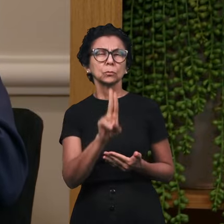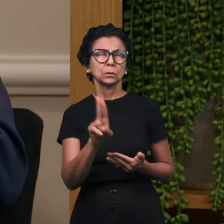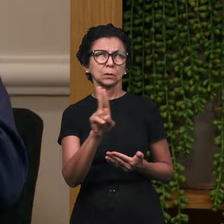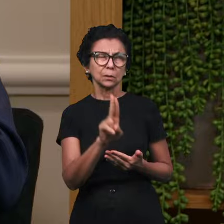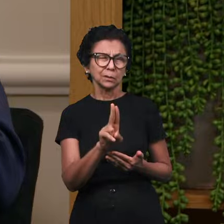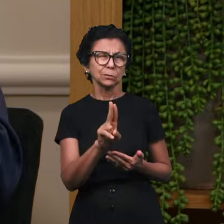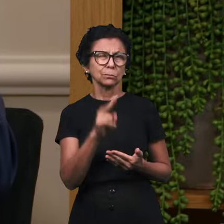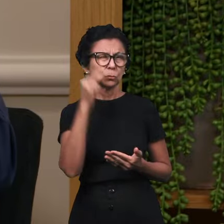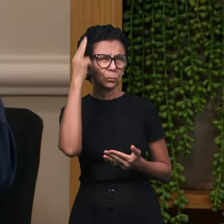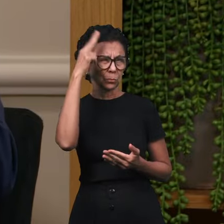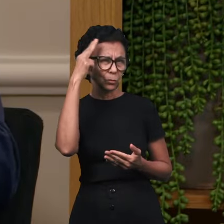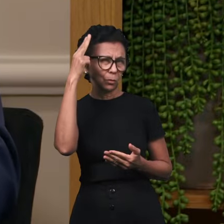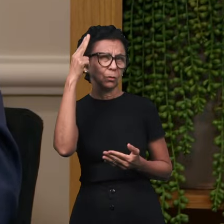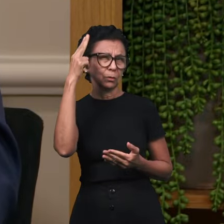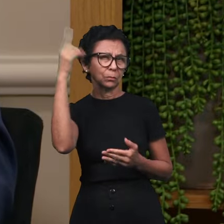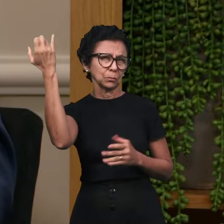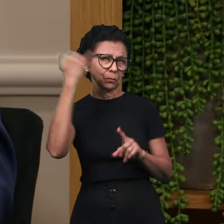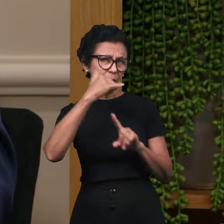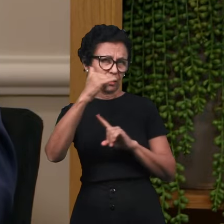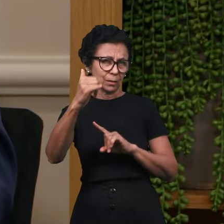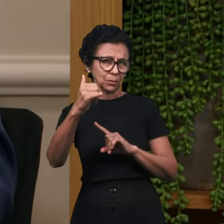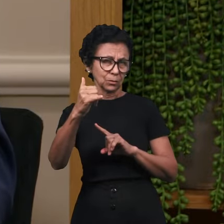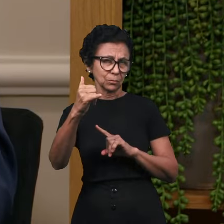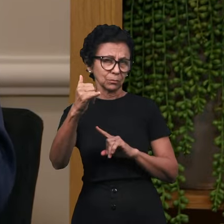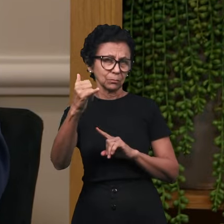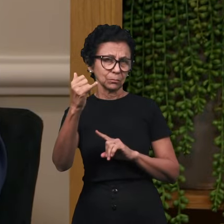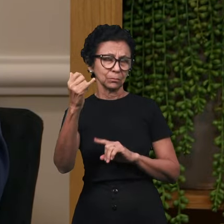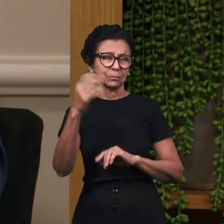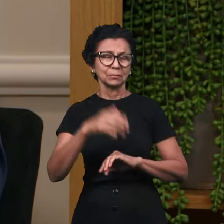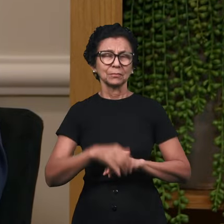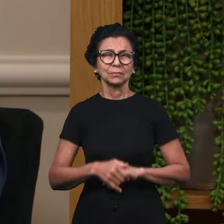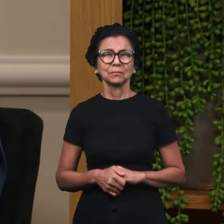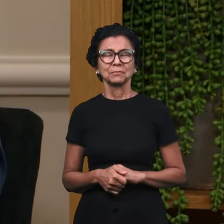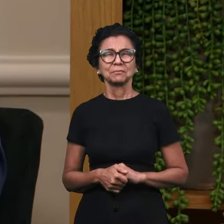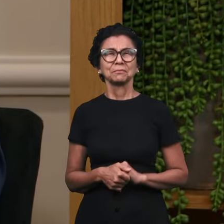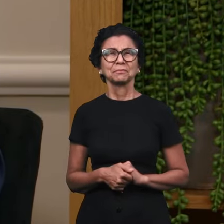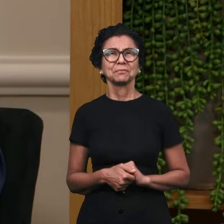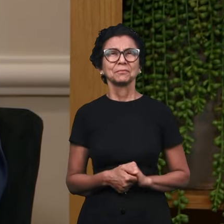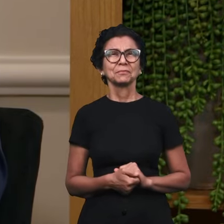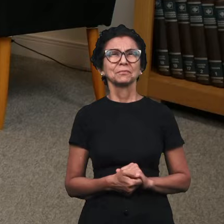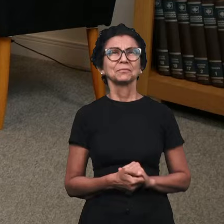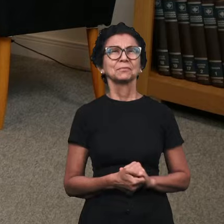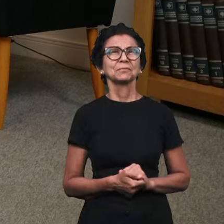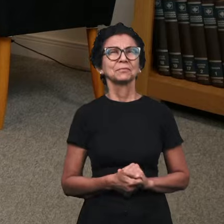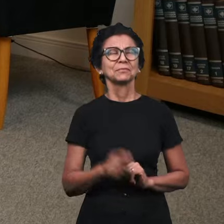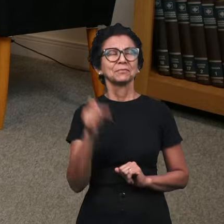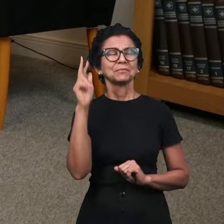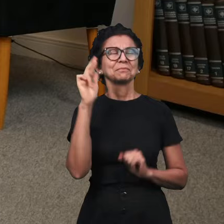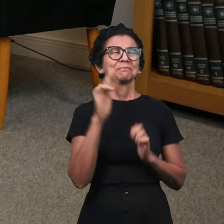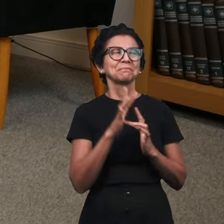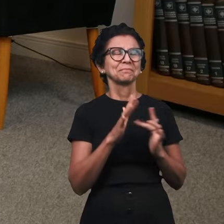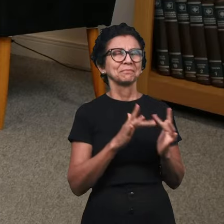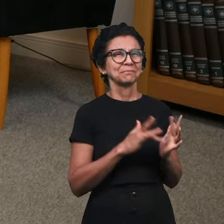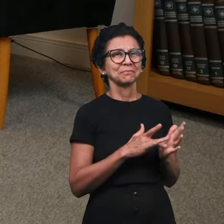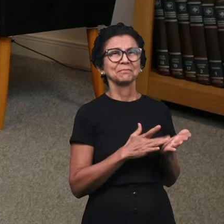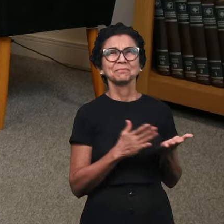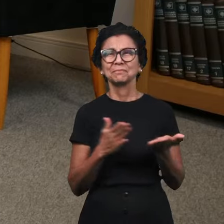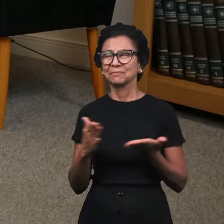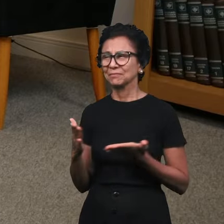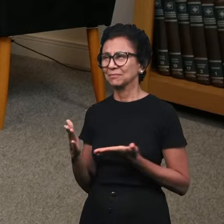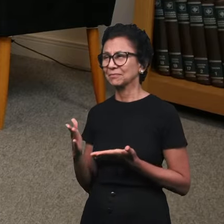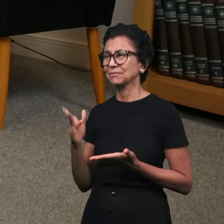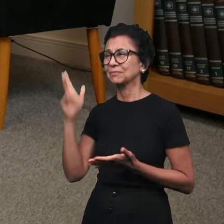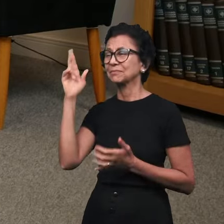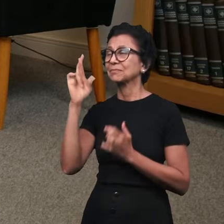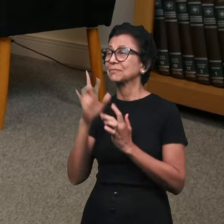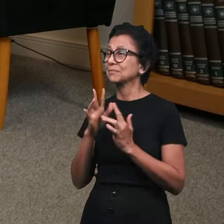Que coisa! Nós vamos ver hoje com os nossos queridos irmãos, pastor Arley, a paz do Senhor Jesus. Paz do Senhor, pastor